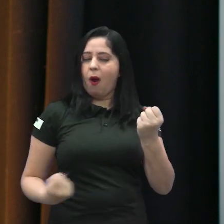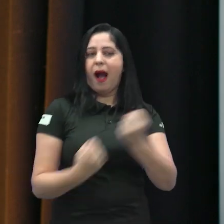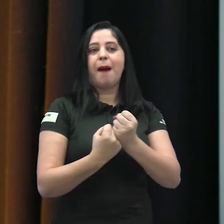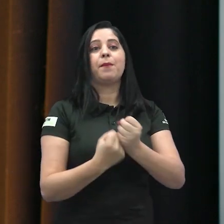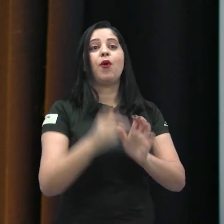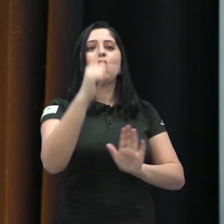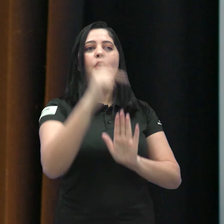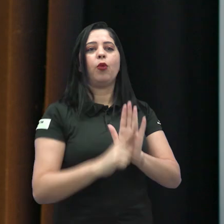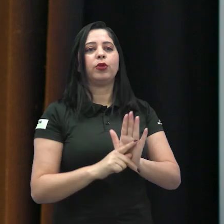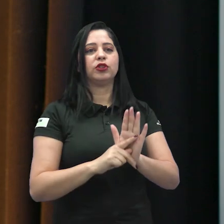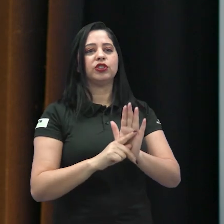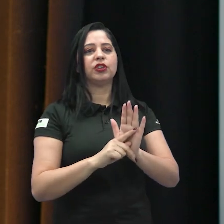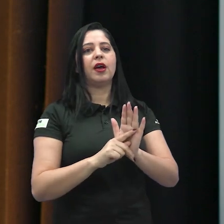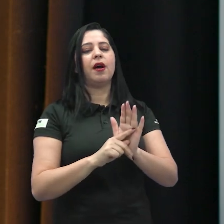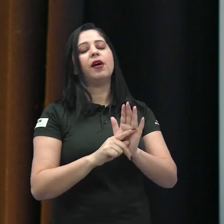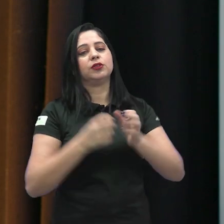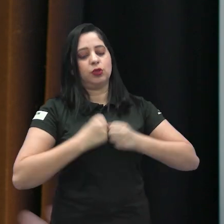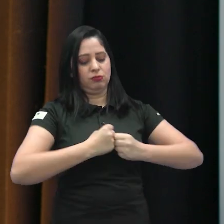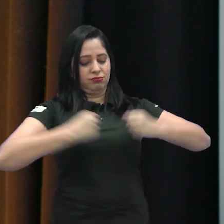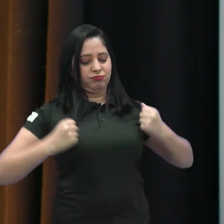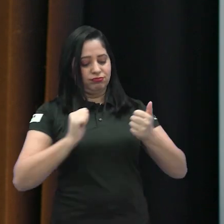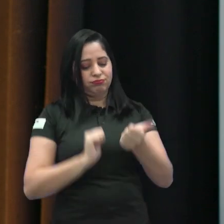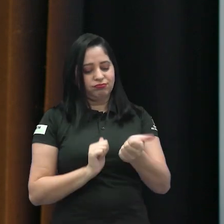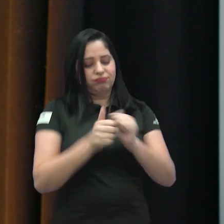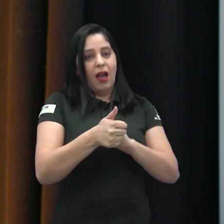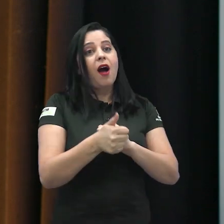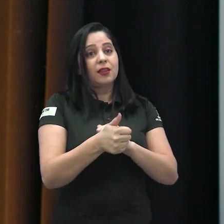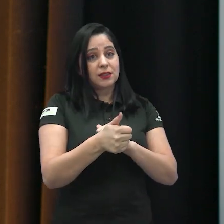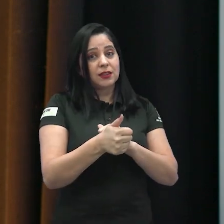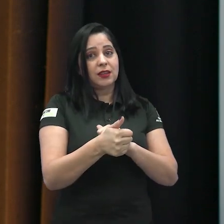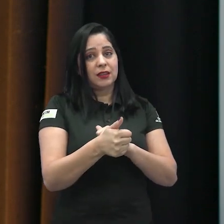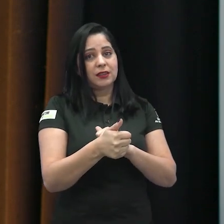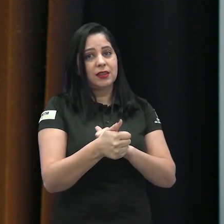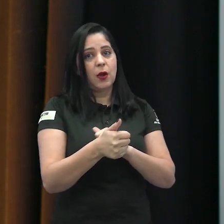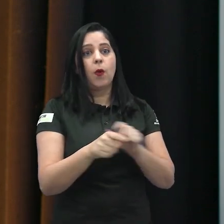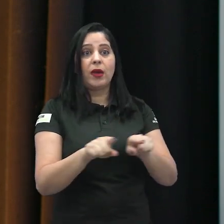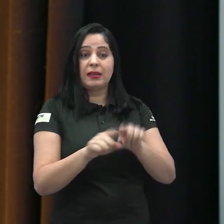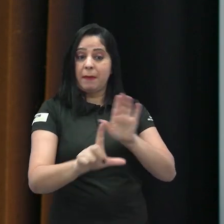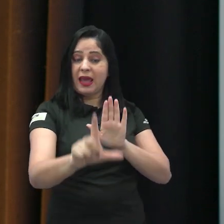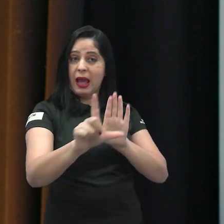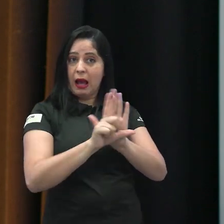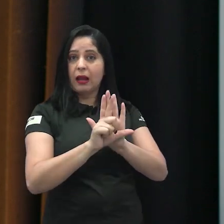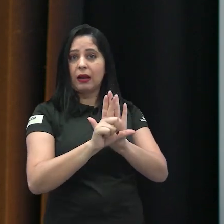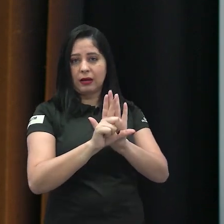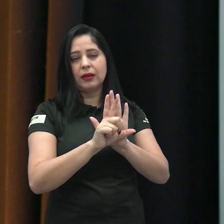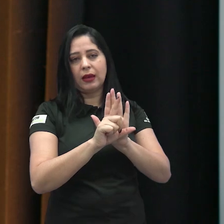que é um grande projeto que nós temos na cidade há mais de 20 anos, e também da